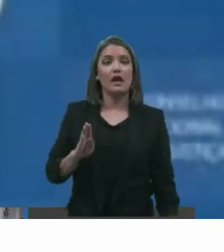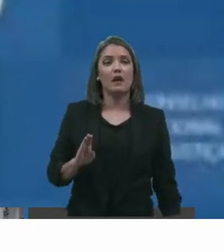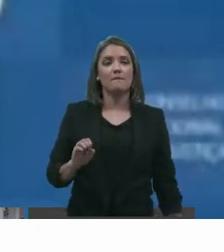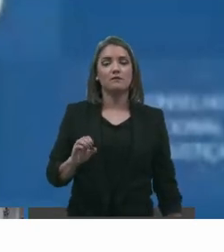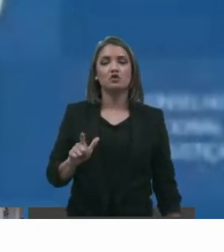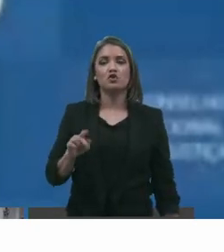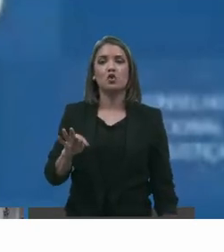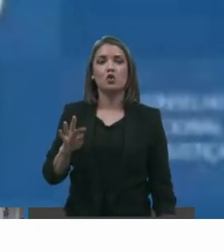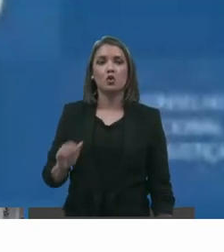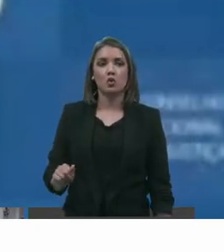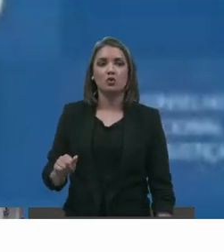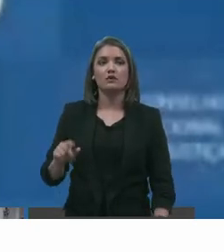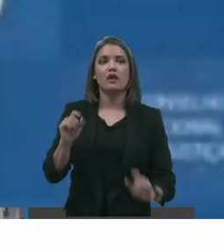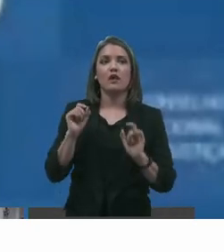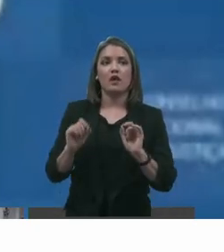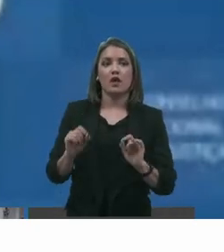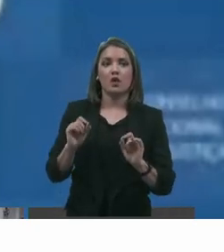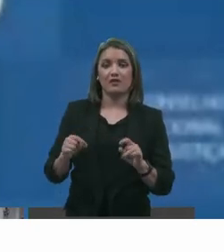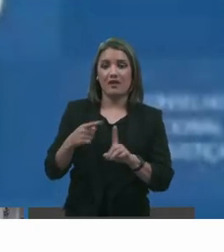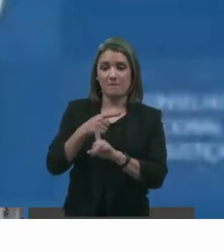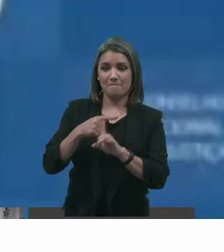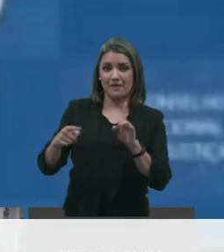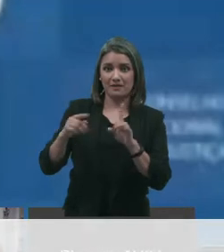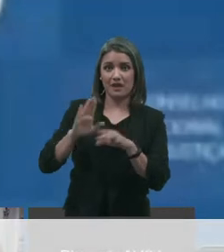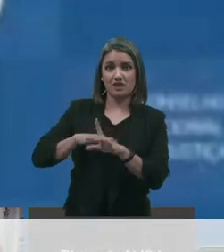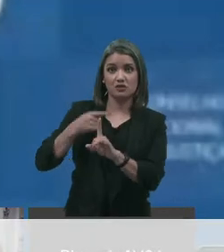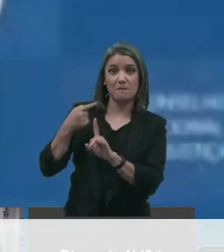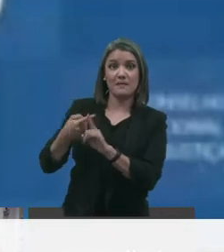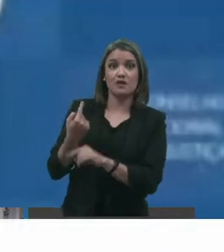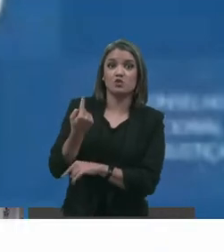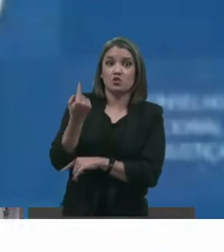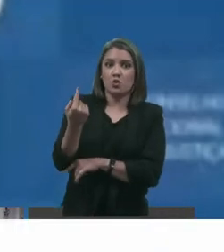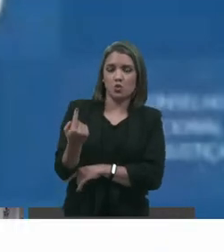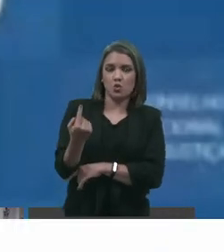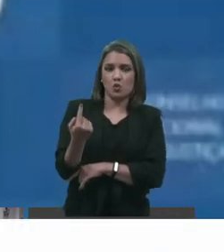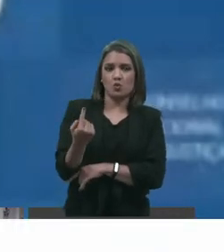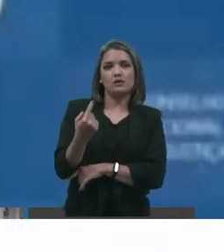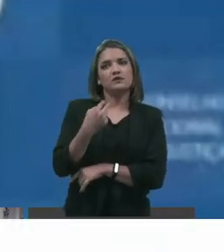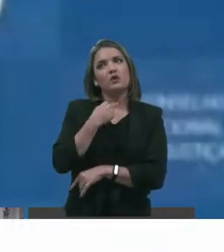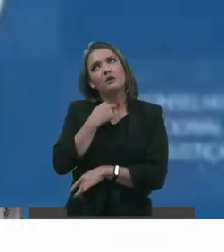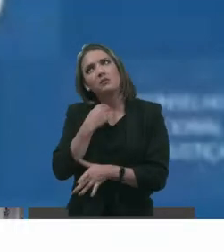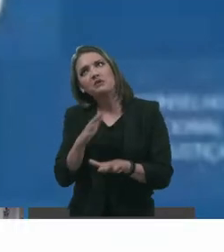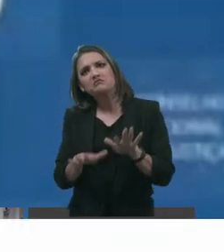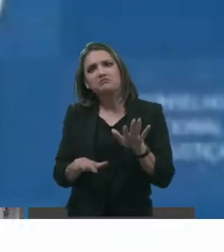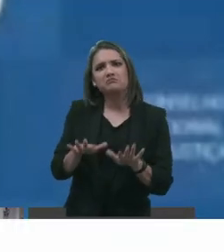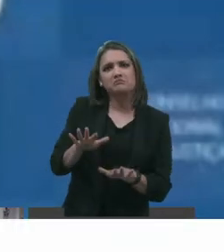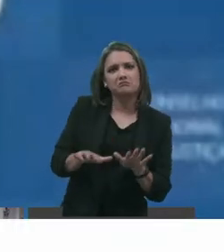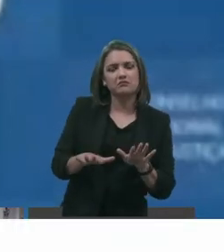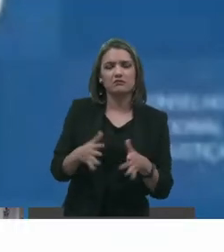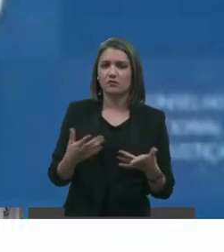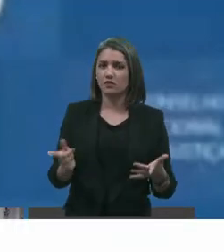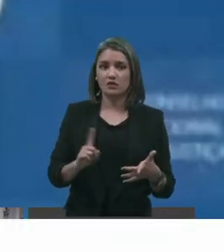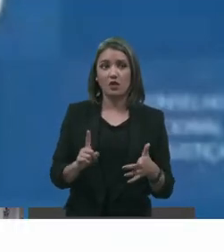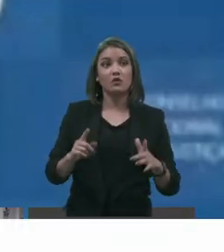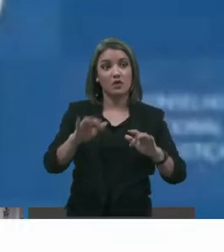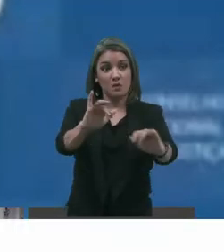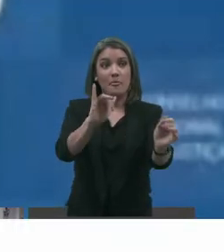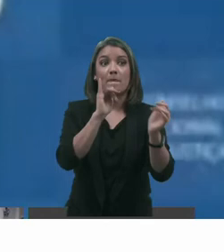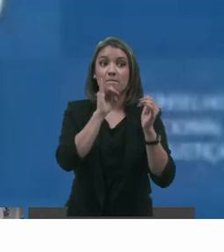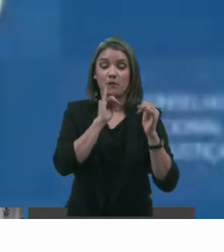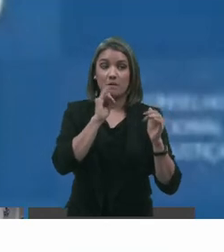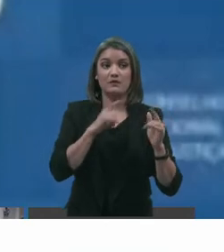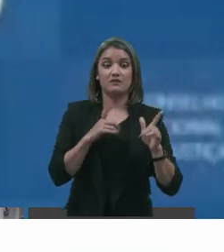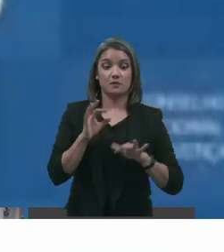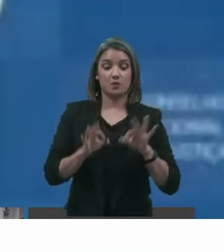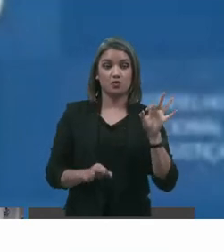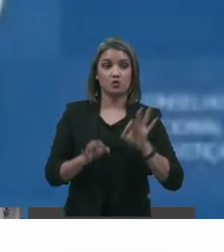número inteiro, acima da metade. Não pode ser mitigada ou mesmo relativizada. A título ilustrativo, reproduz o